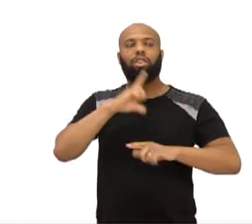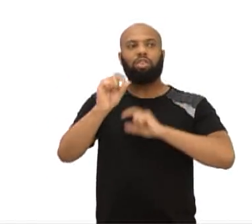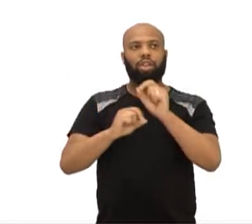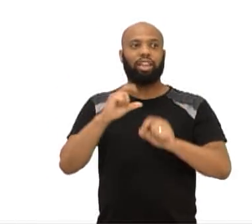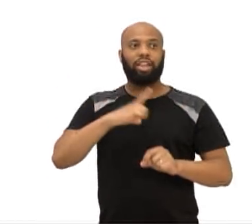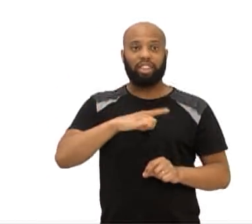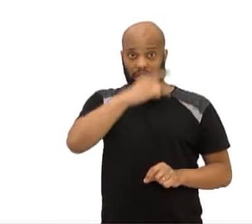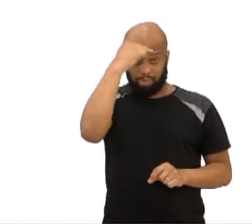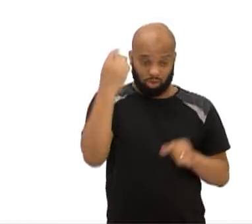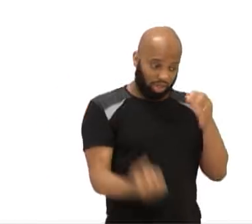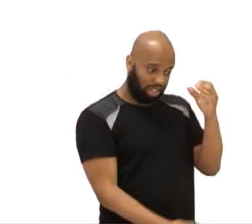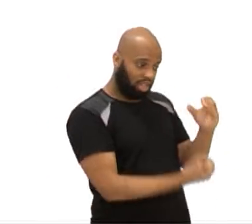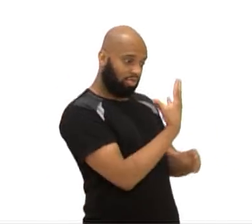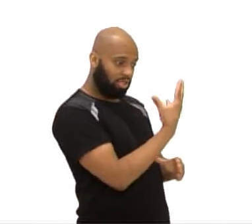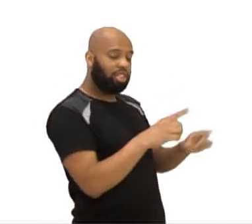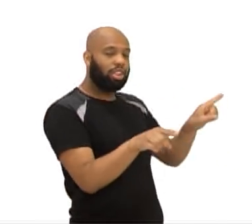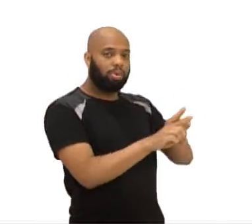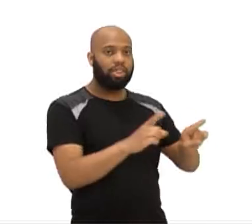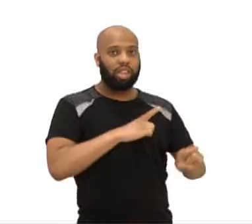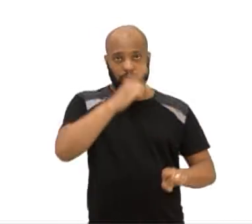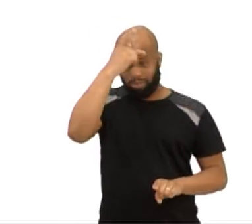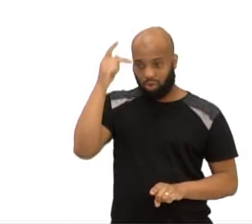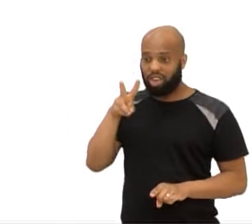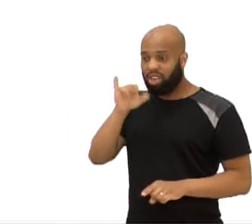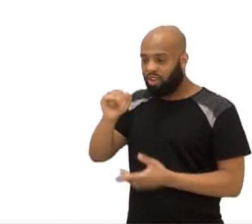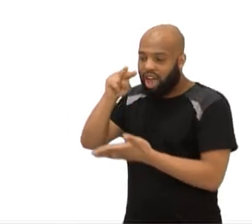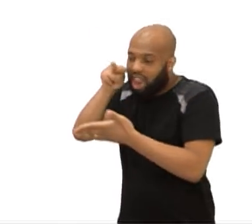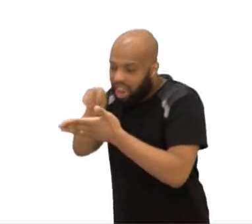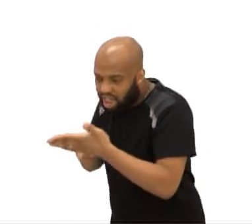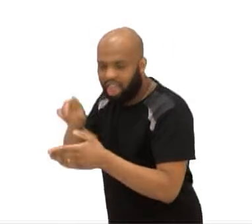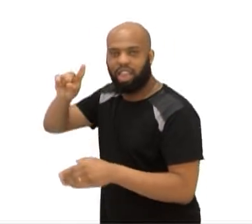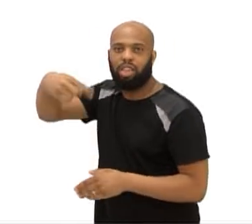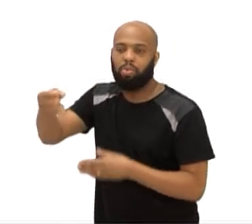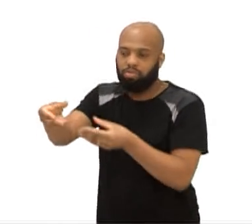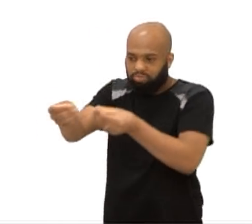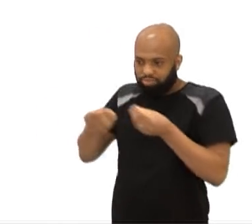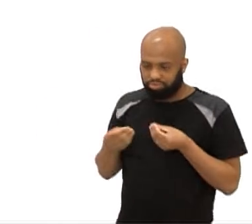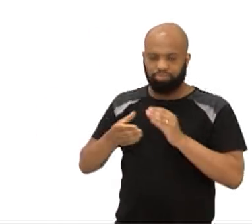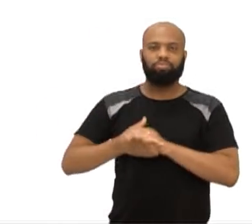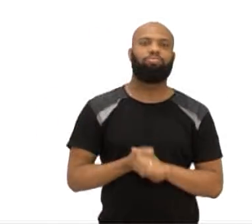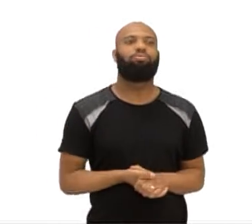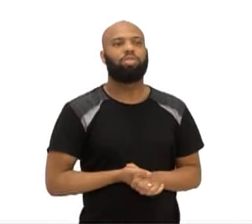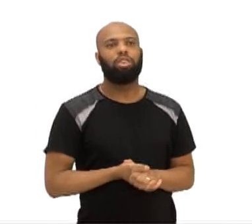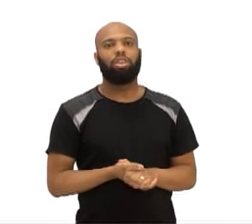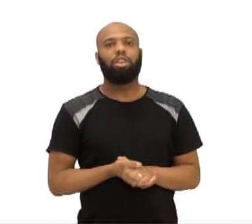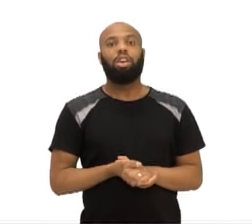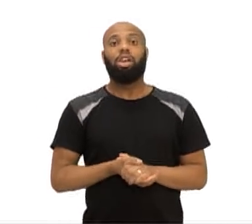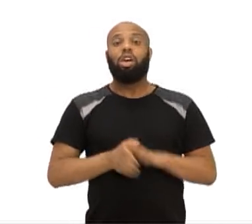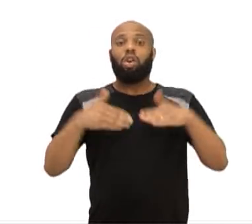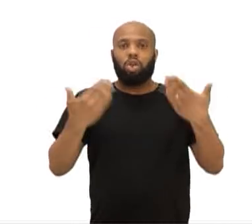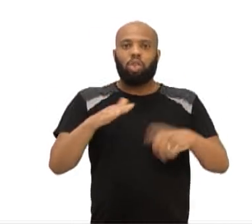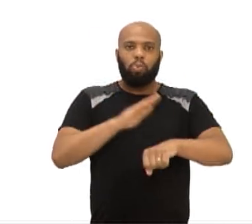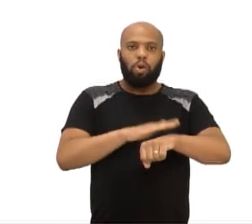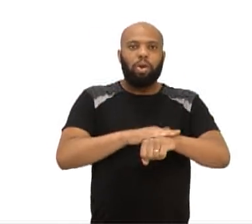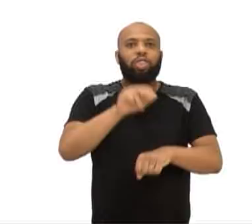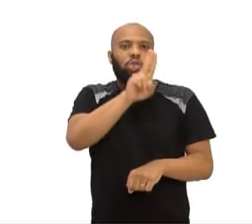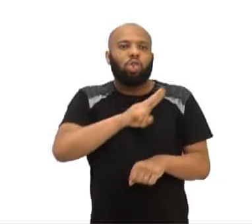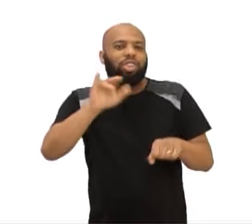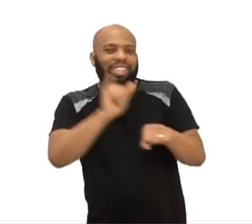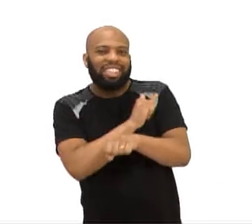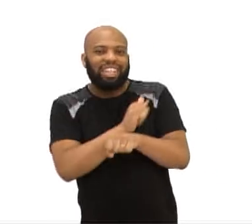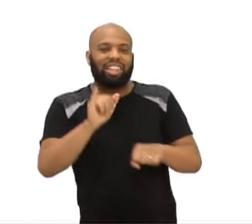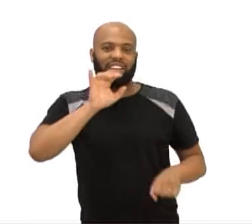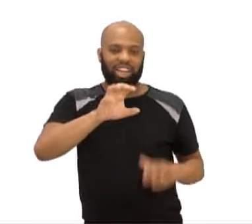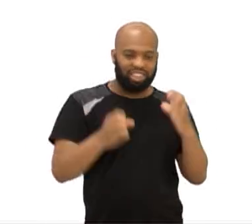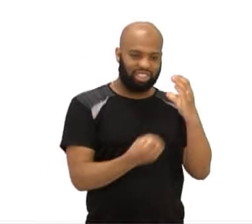o locutor que fez o panfleto e o interlocutor, aquela pessoa que recebeu. Ao fazer uso dessa